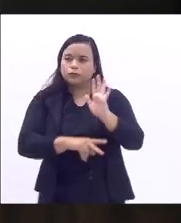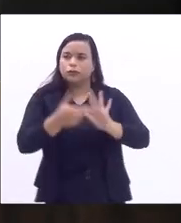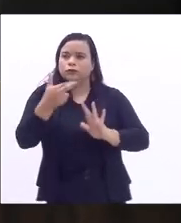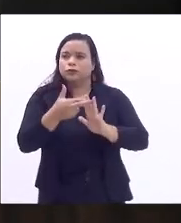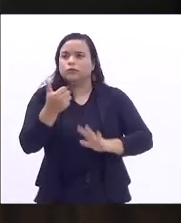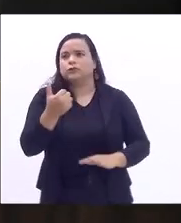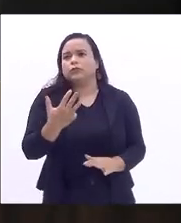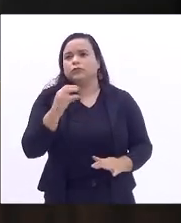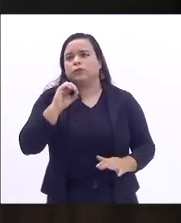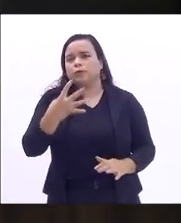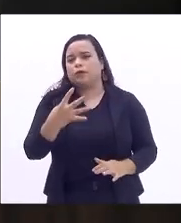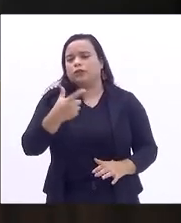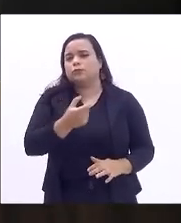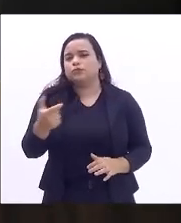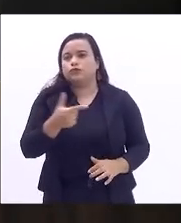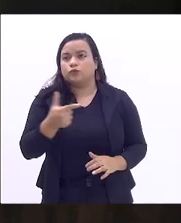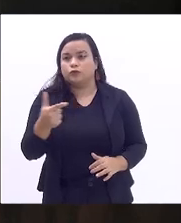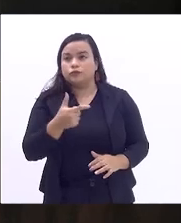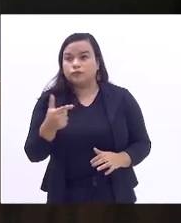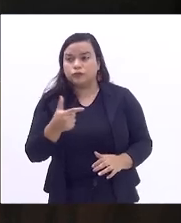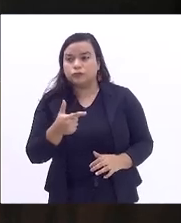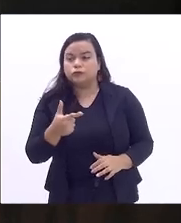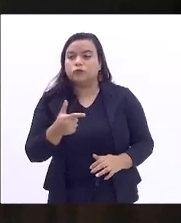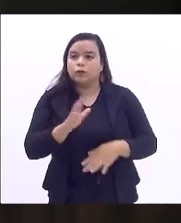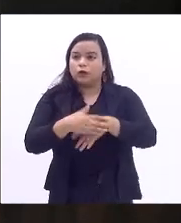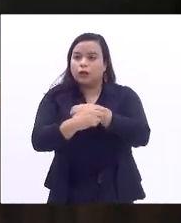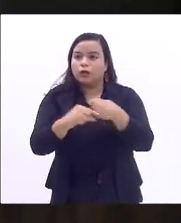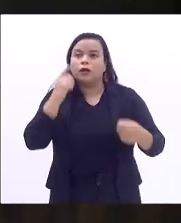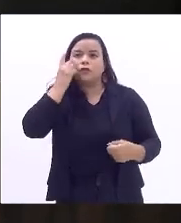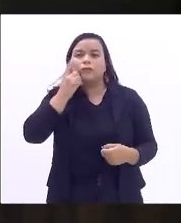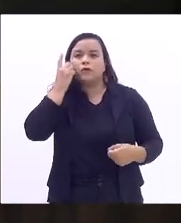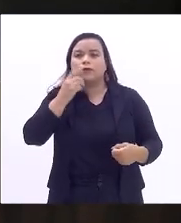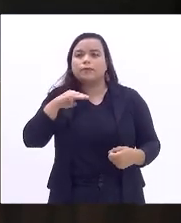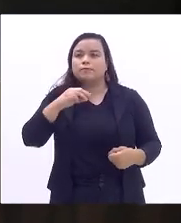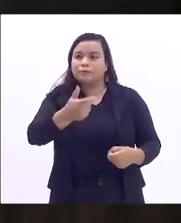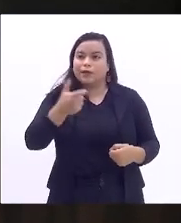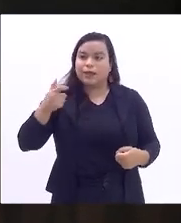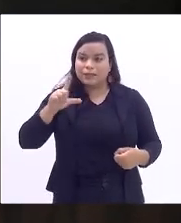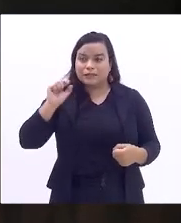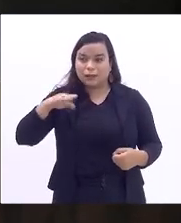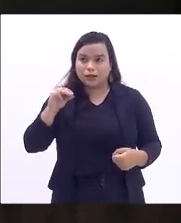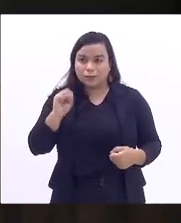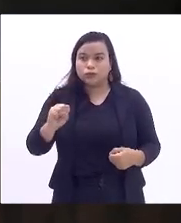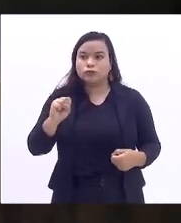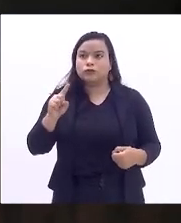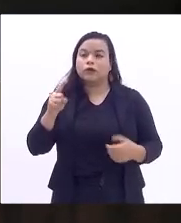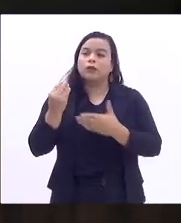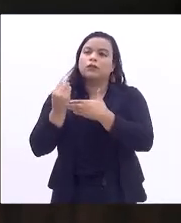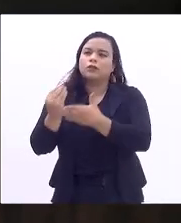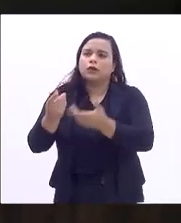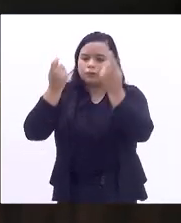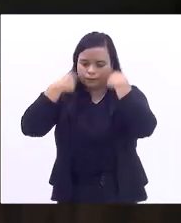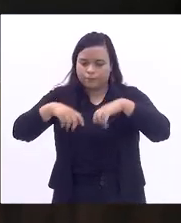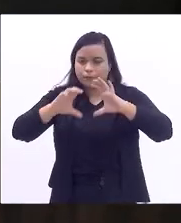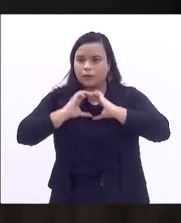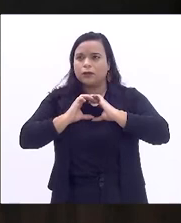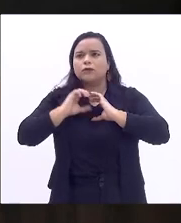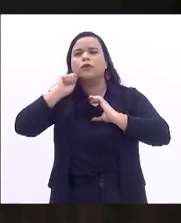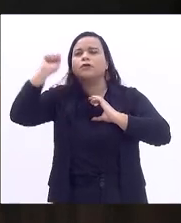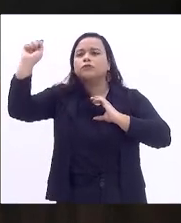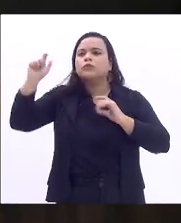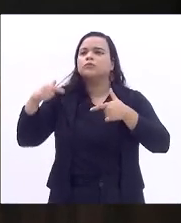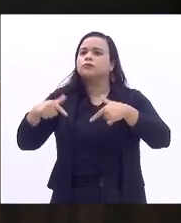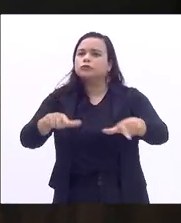resolução 1304 de 22 de autoria do deputado Max Lemos que concede medalha Tiradentes e respectivo